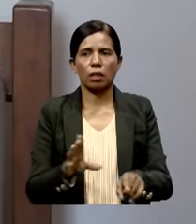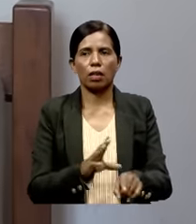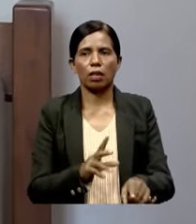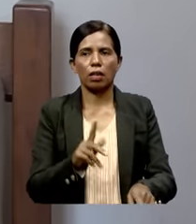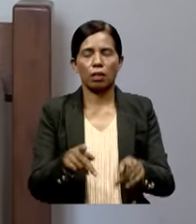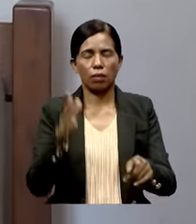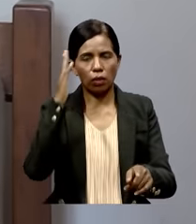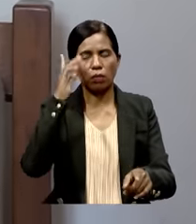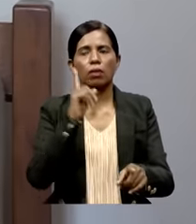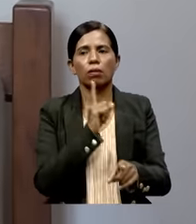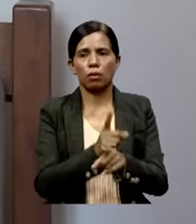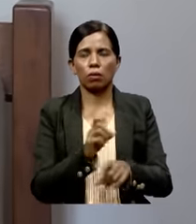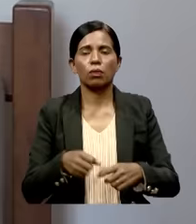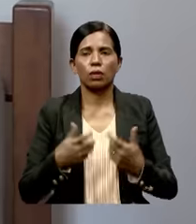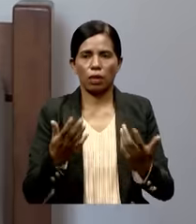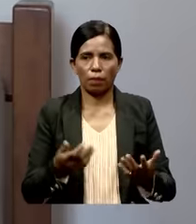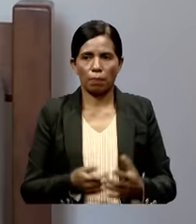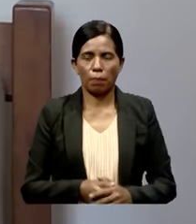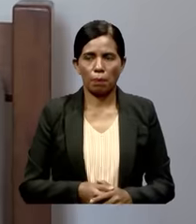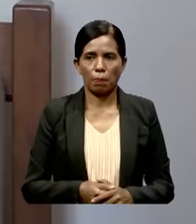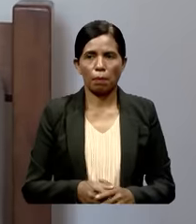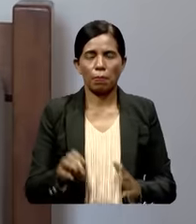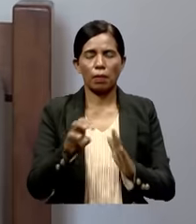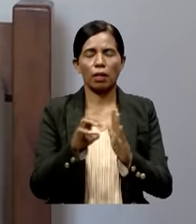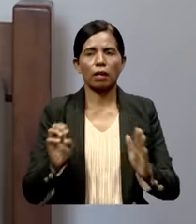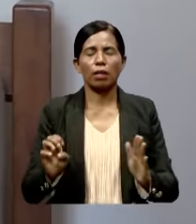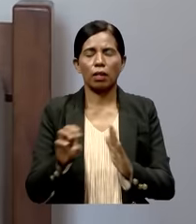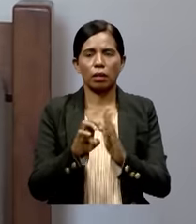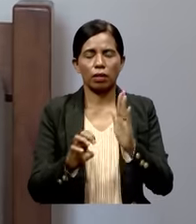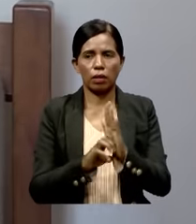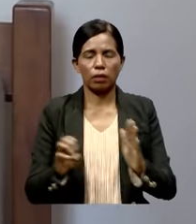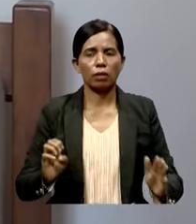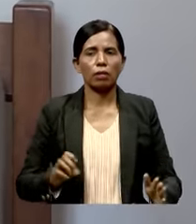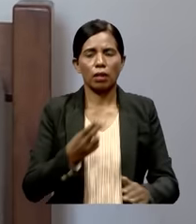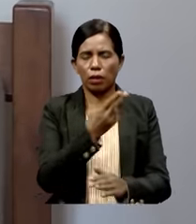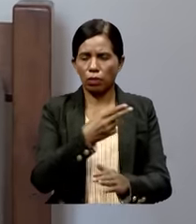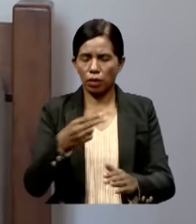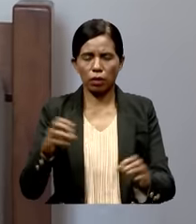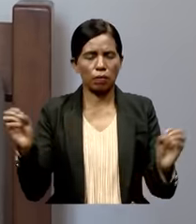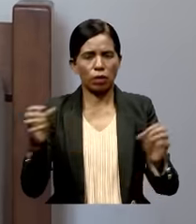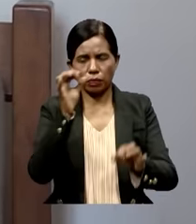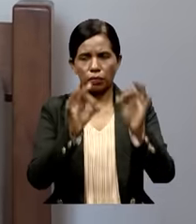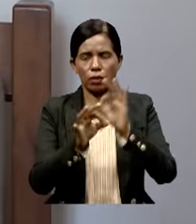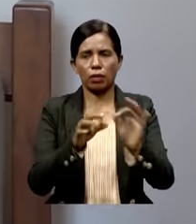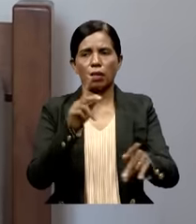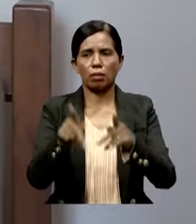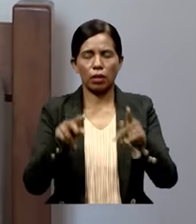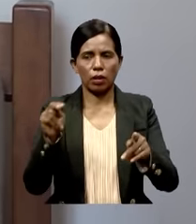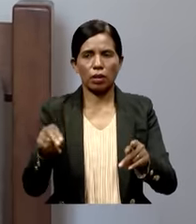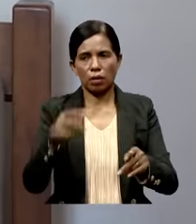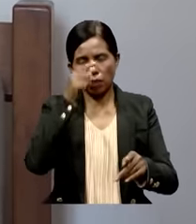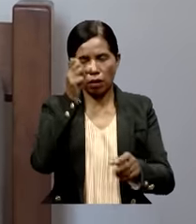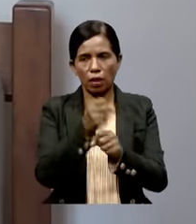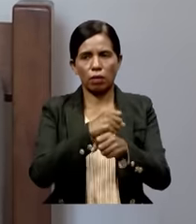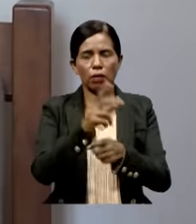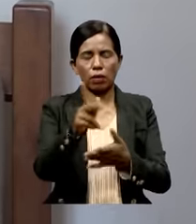Imagina to. Né? Estado Indonésia mos lafiaro na emane. Tamba emane prática hele crime e